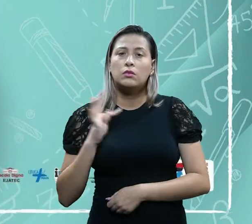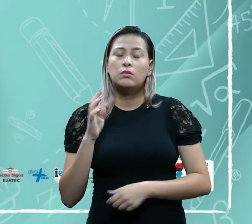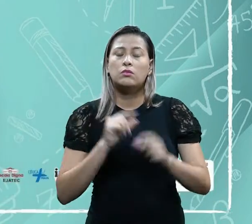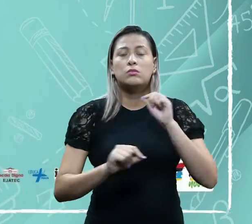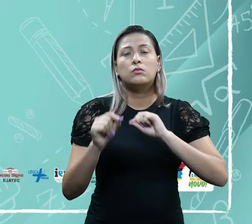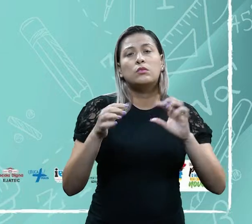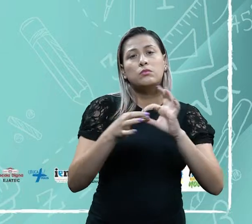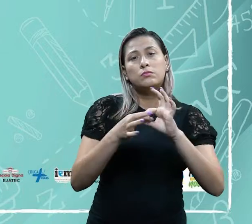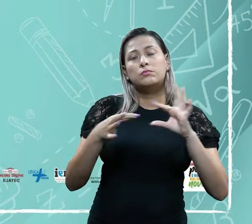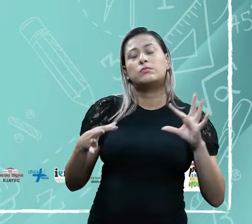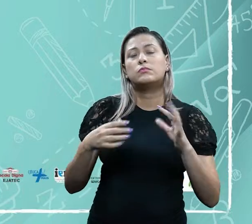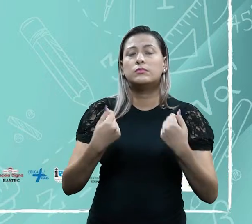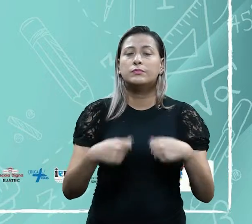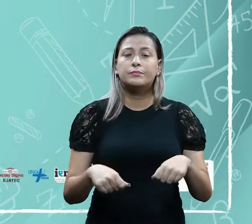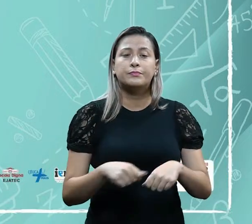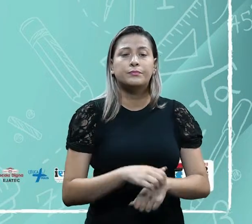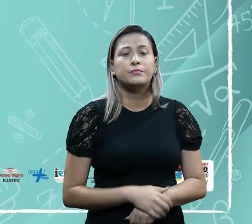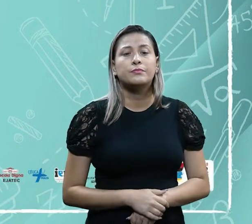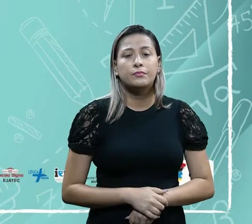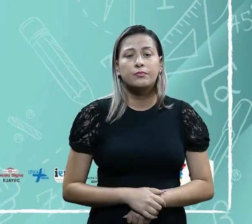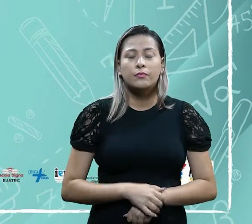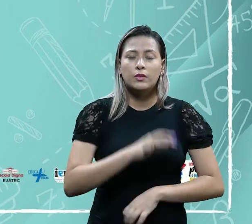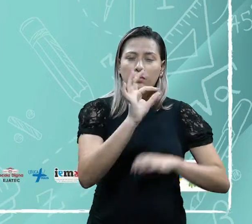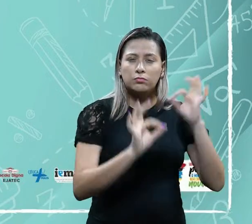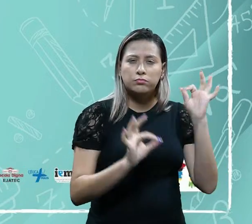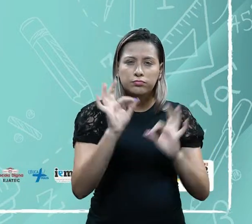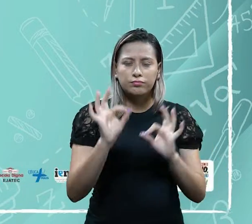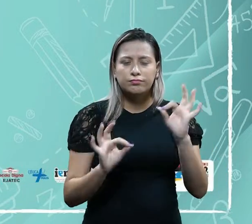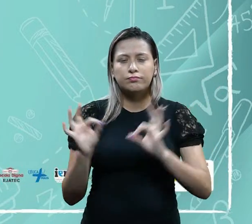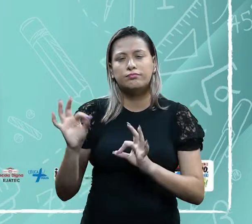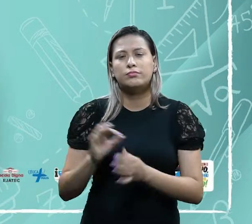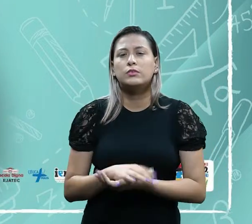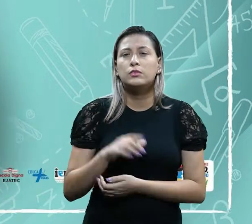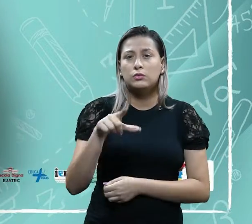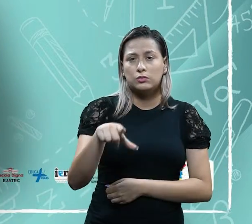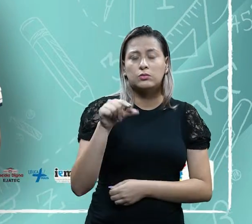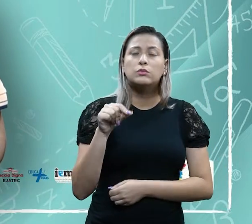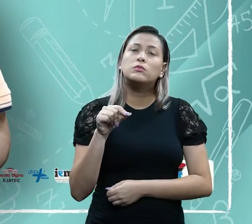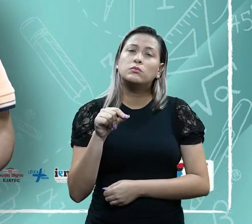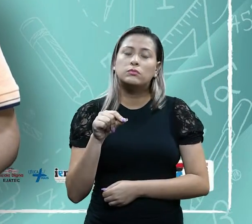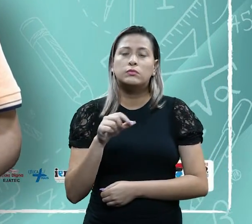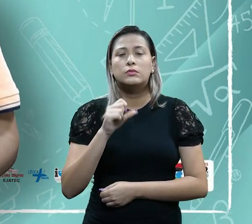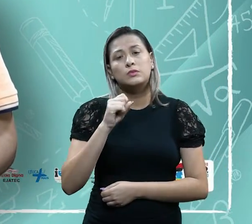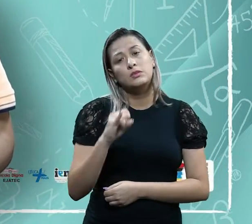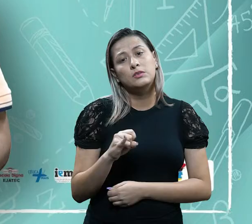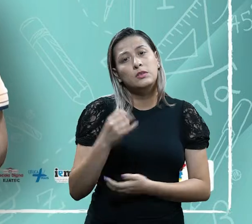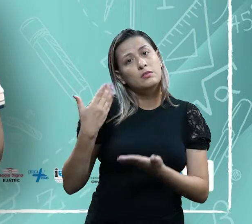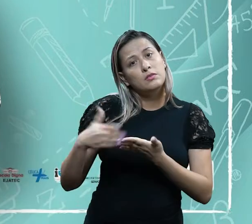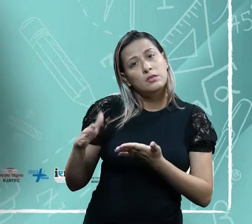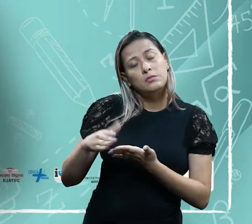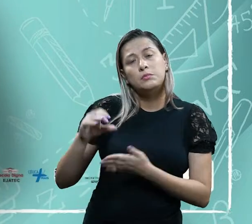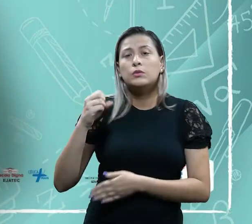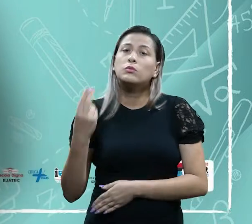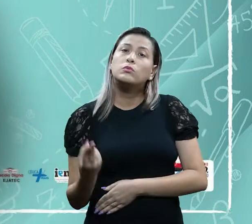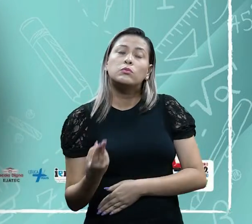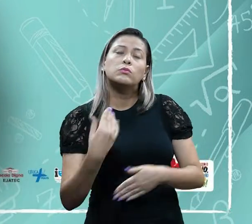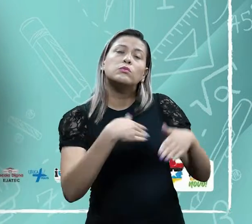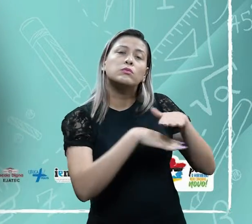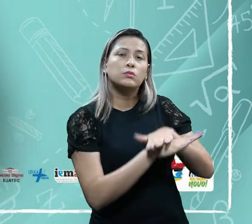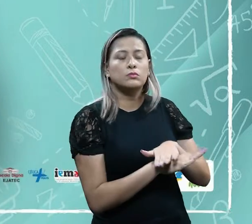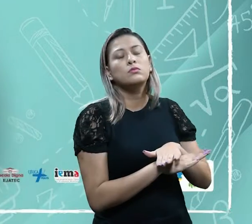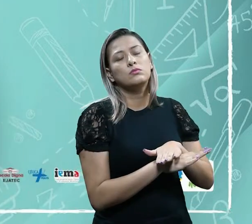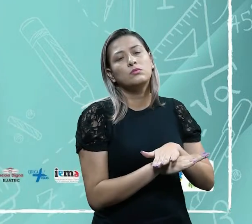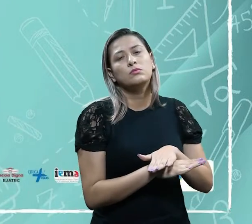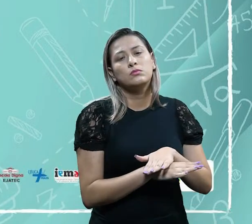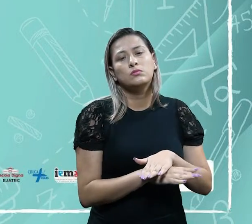me permitir fazer esse filtro, se ele vai ser de fato eliminado ou se ele vai ser